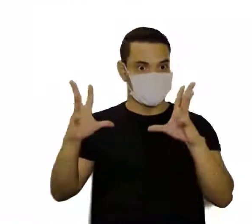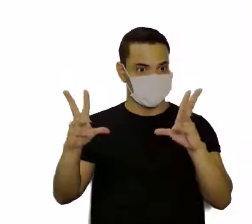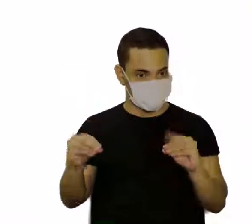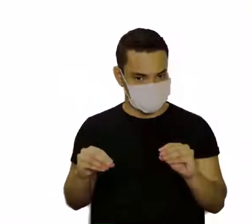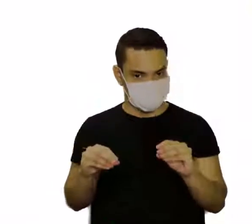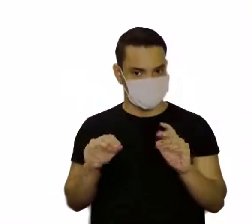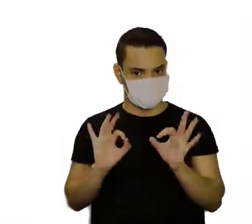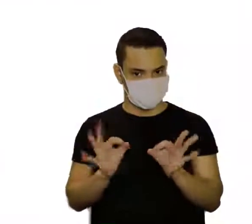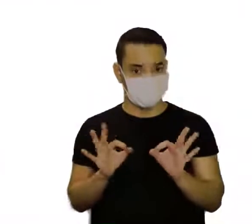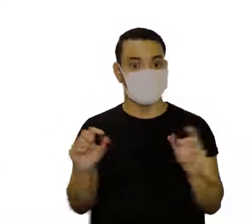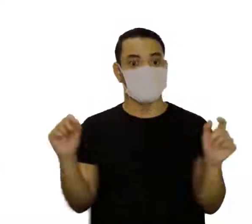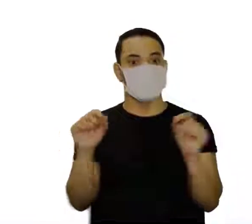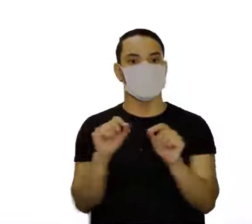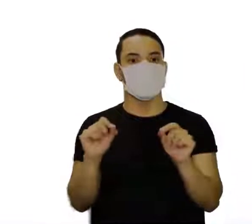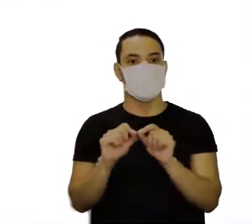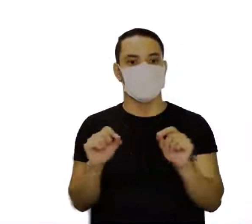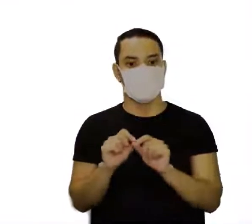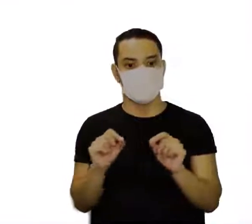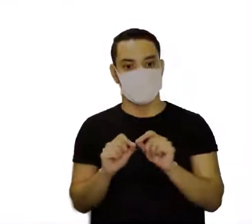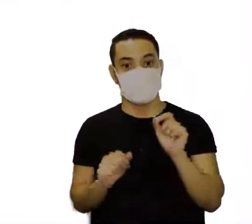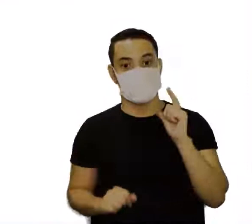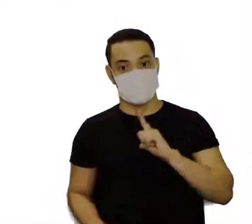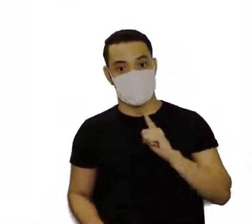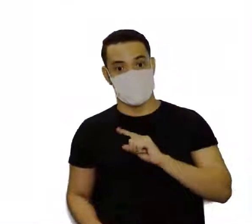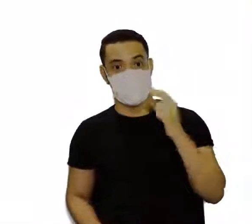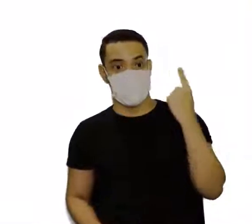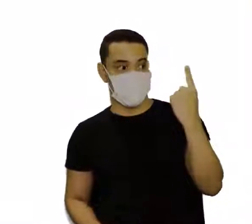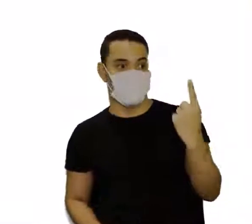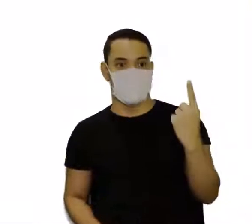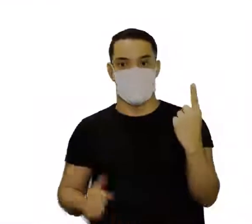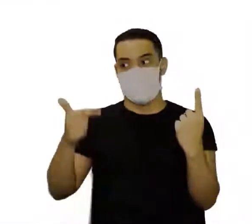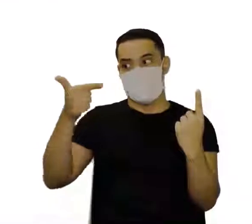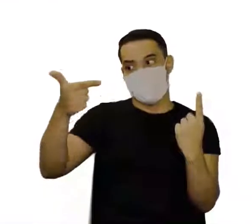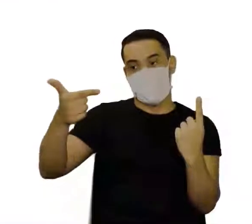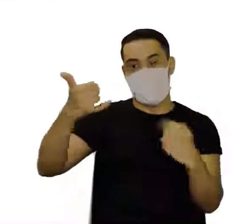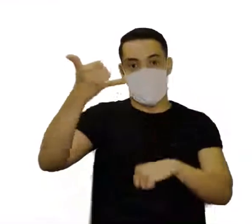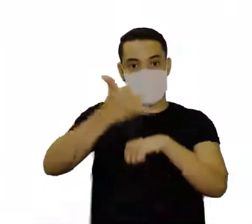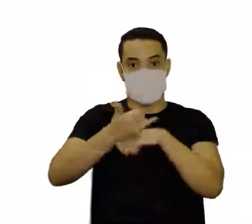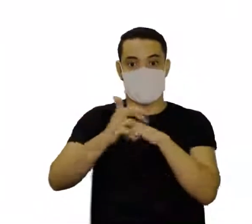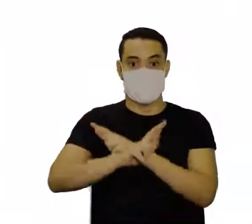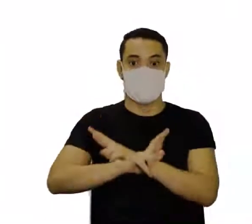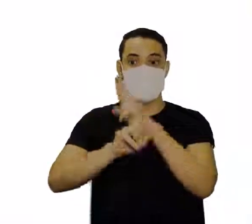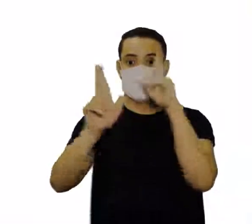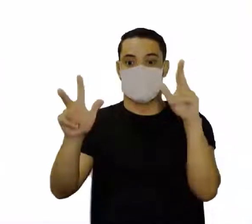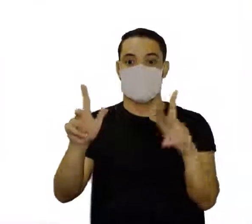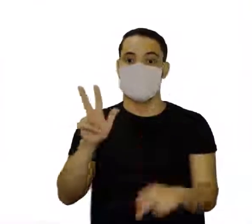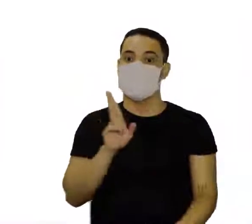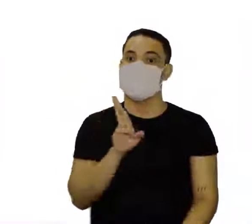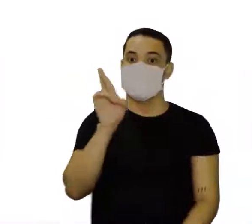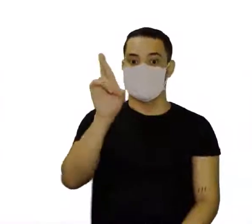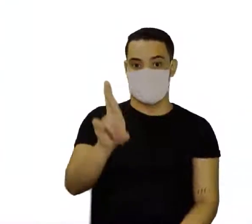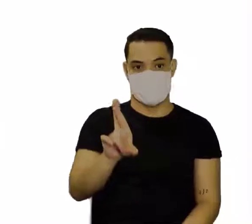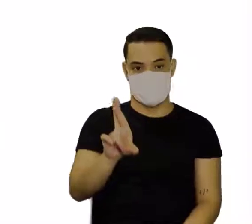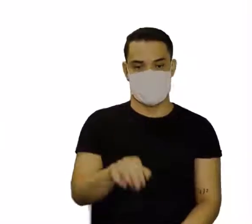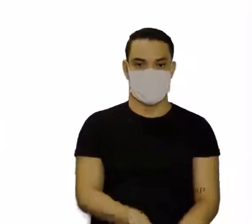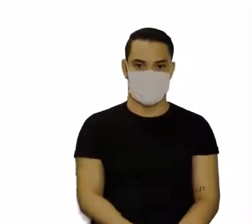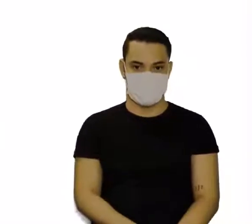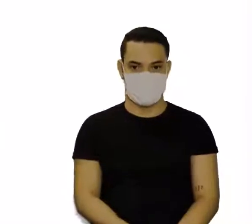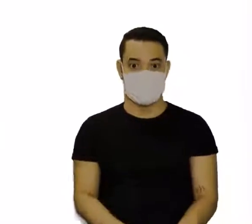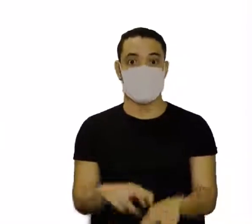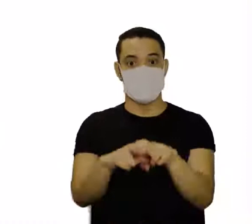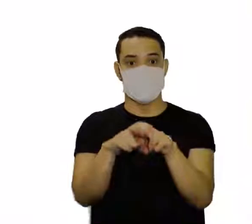foram realizadas em 2 resistores de metais diferentes, encontrando-se os resultados relacionados abaixo. Durante